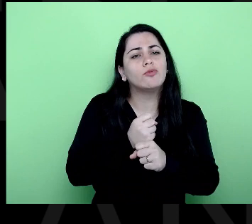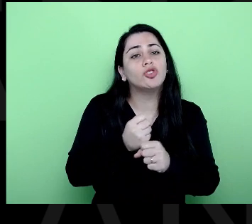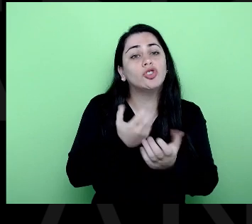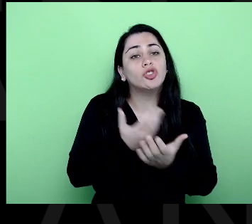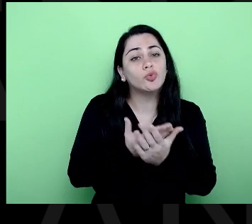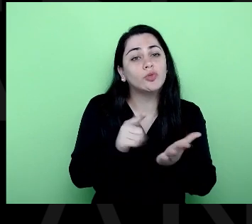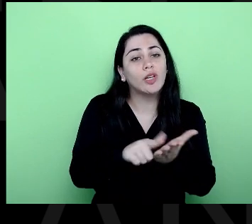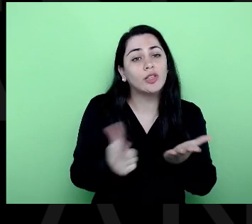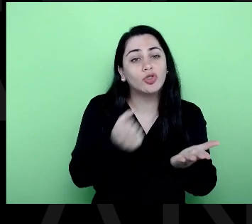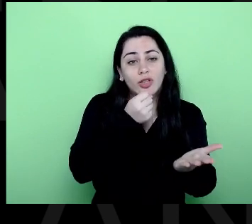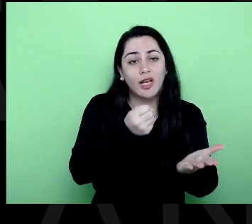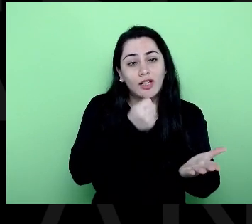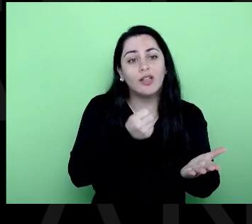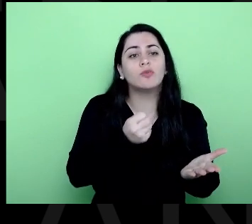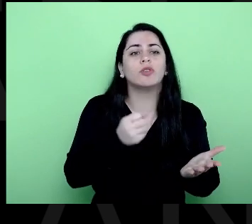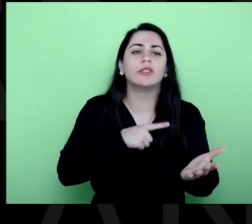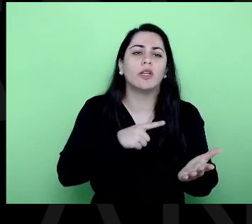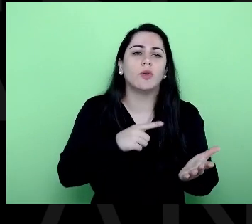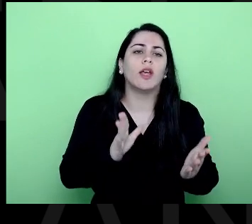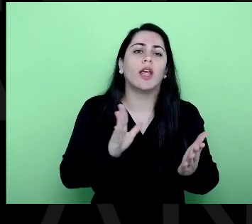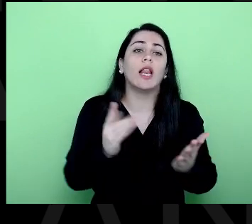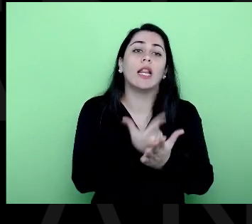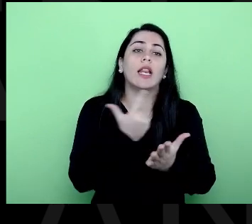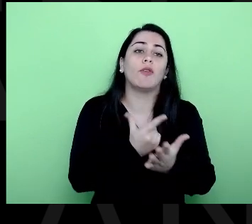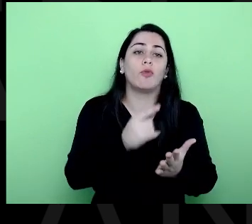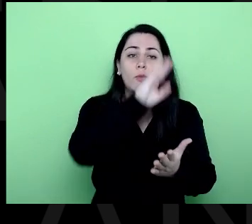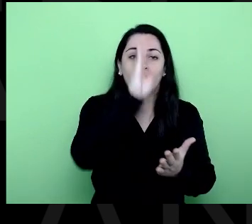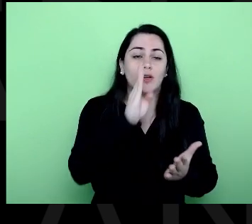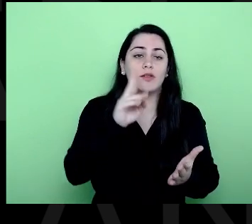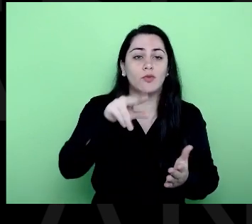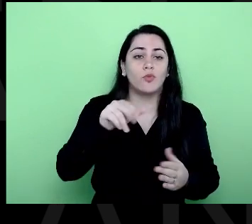todo mundo tinha ou Brasil Nunca Mais Debaixo do Braço ou A Ilha,